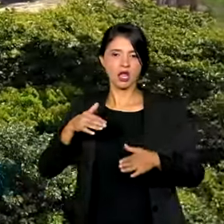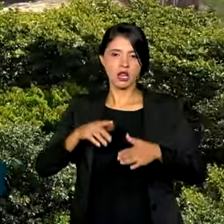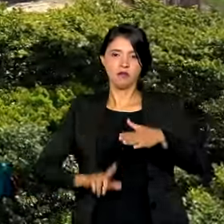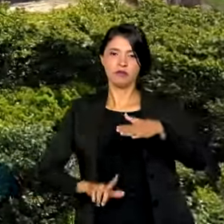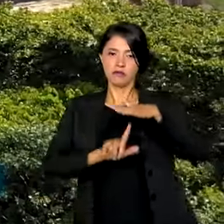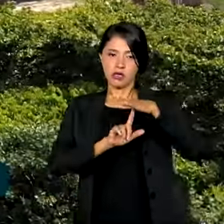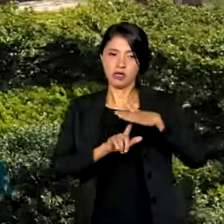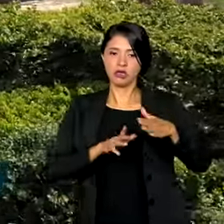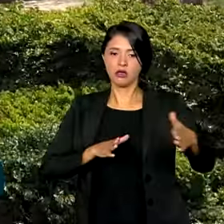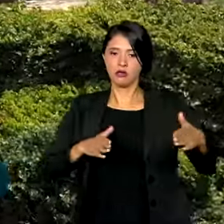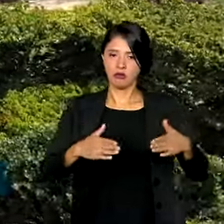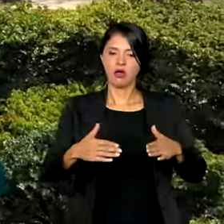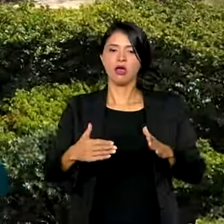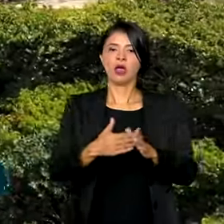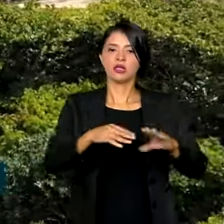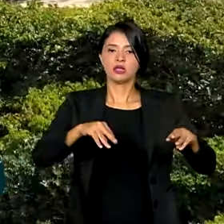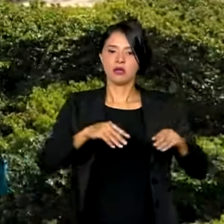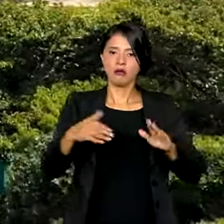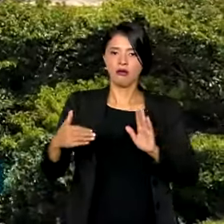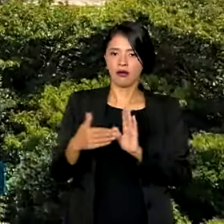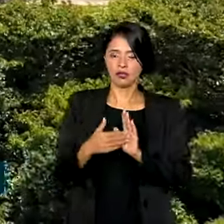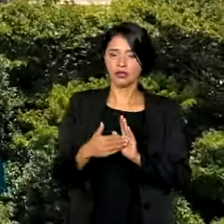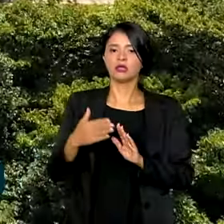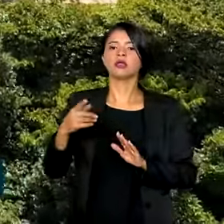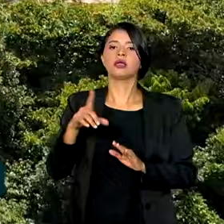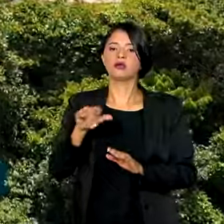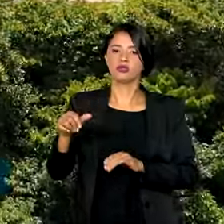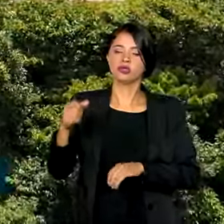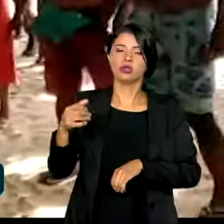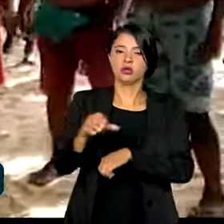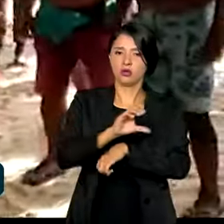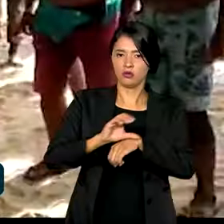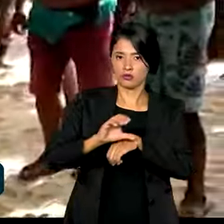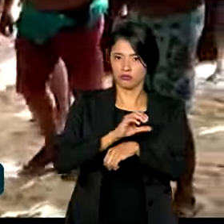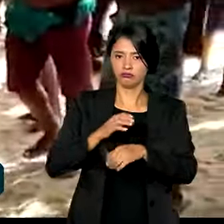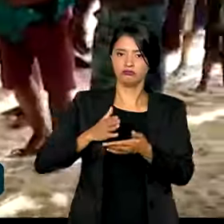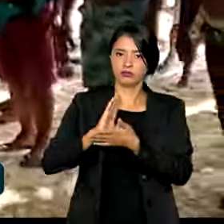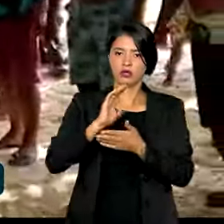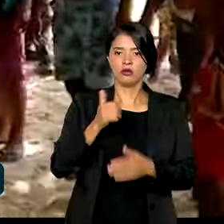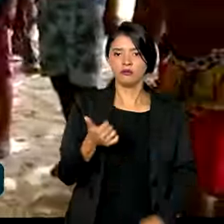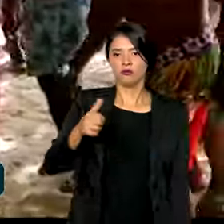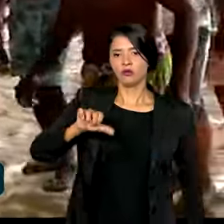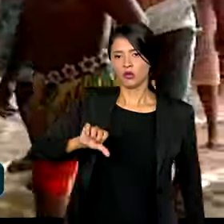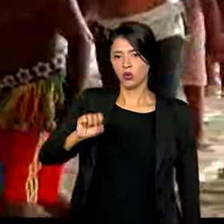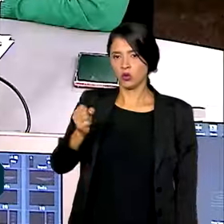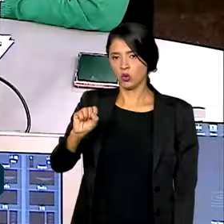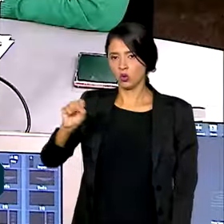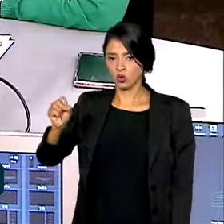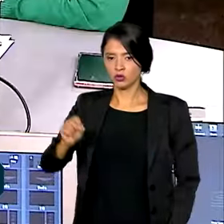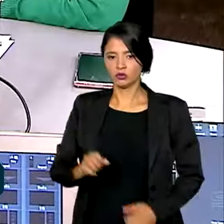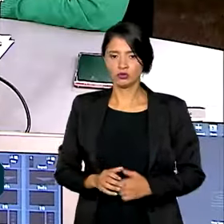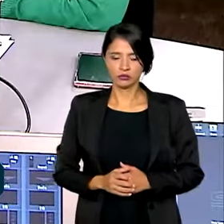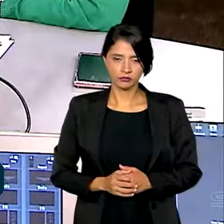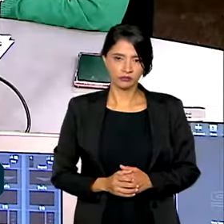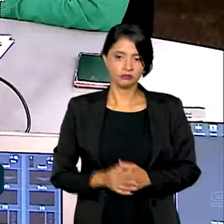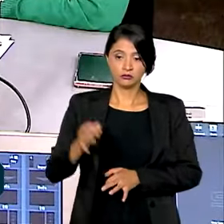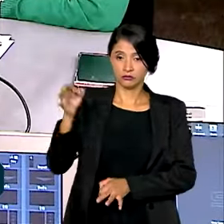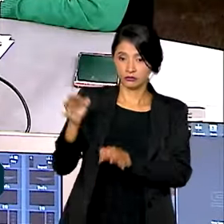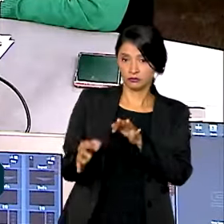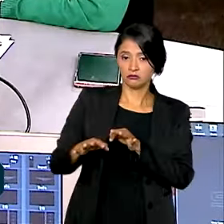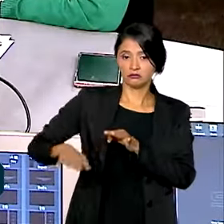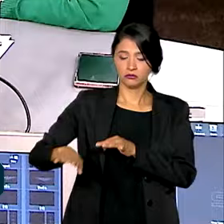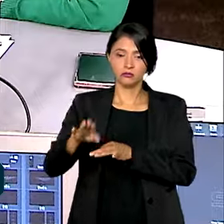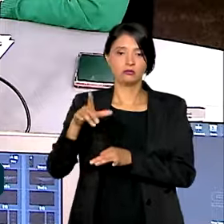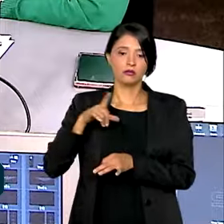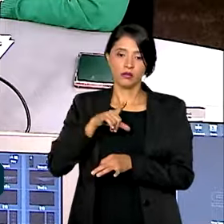terras até a data da promulgação da Constituição Federal, em 1988. O judiciário